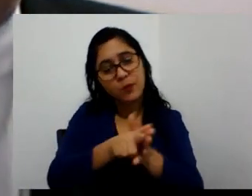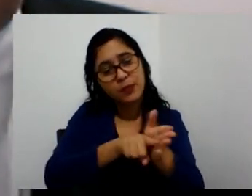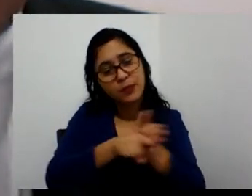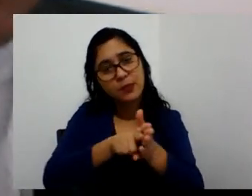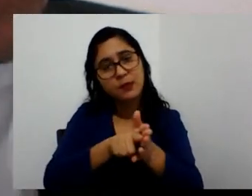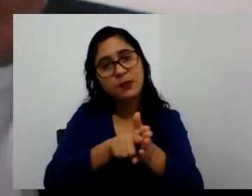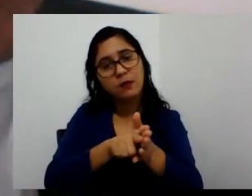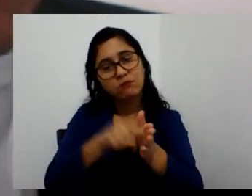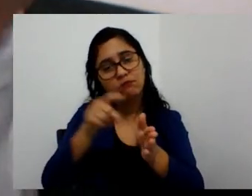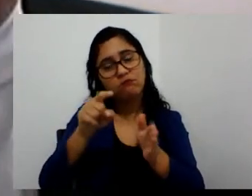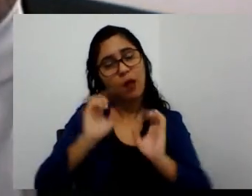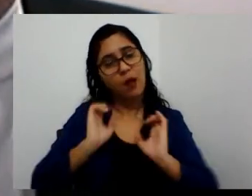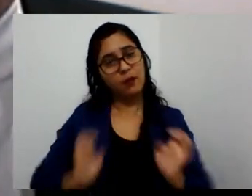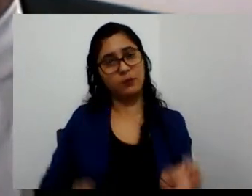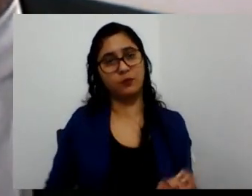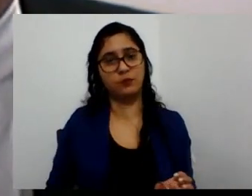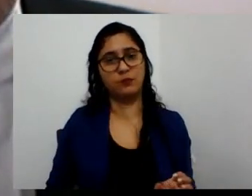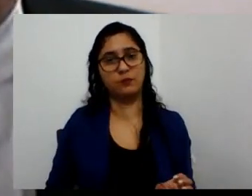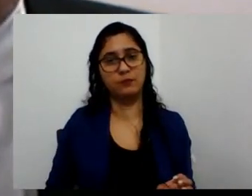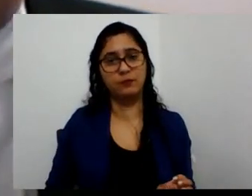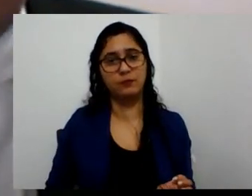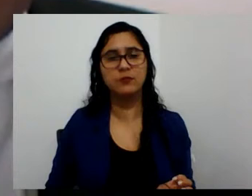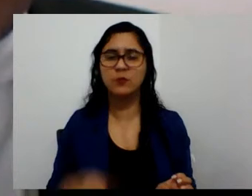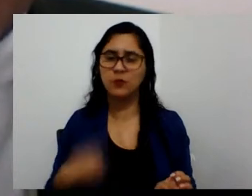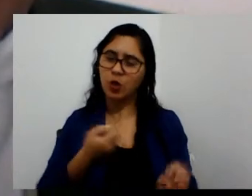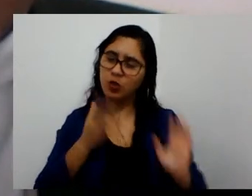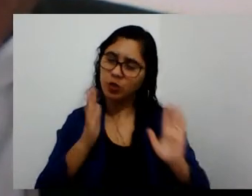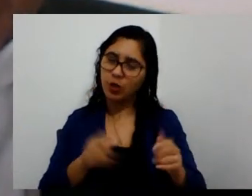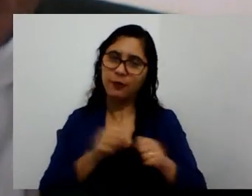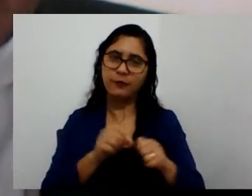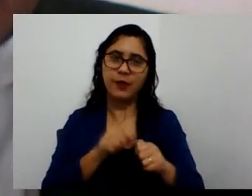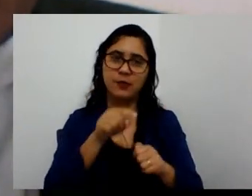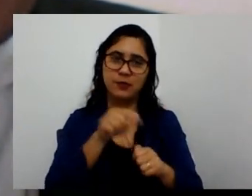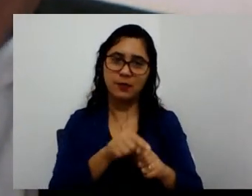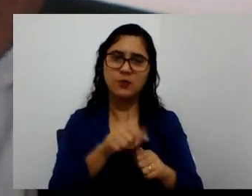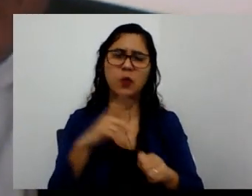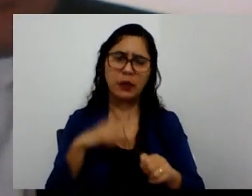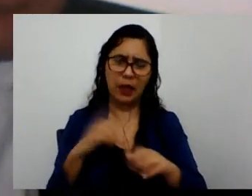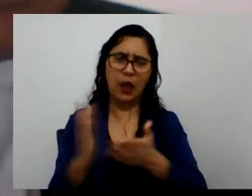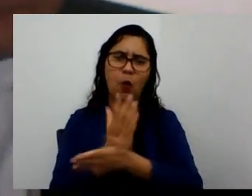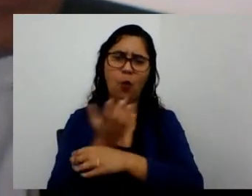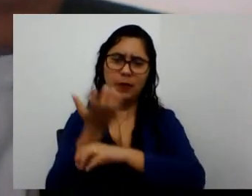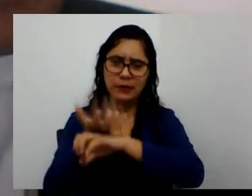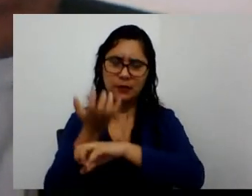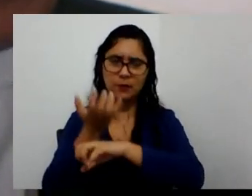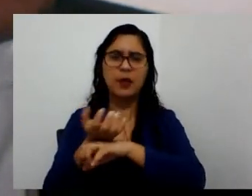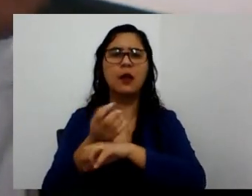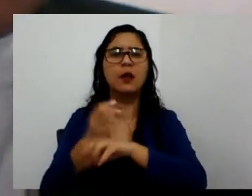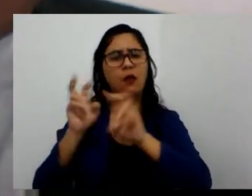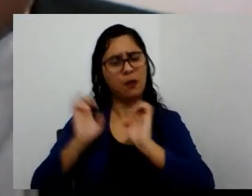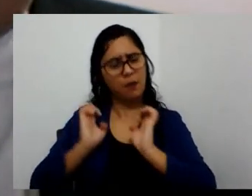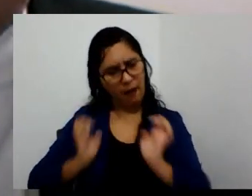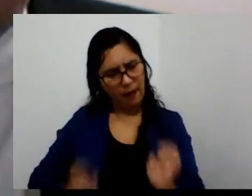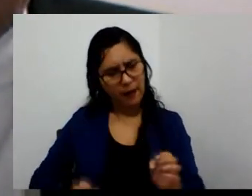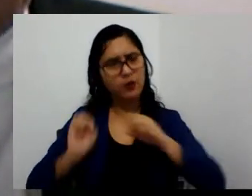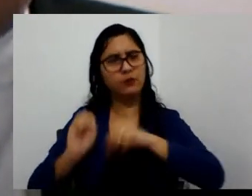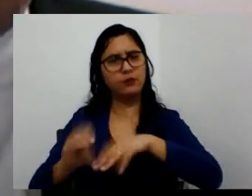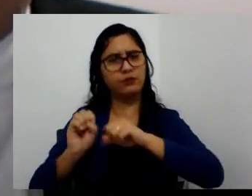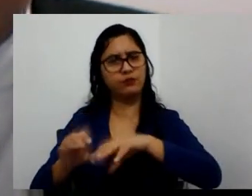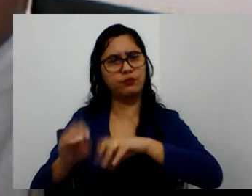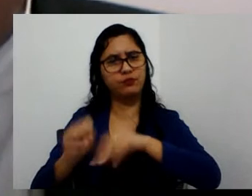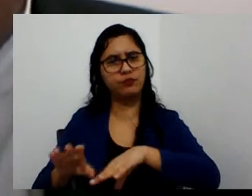Então, nós temos feito isso de algum modo, nós temos disciplinas de ética sendo ministradas, inclusive